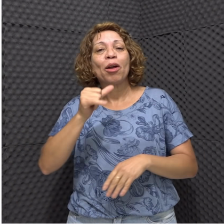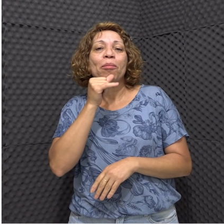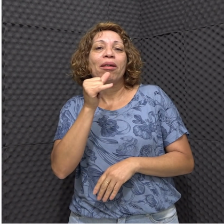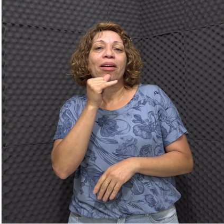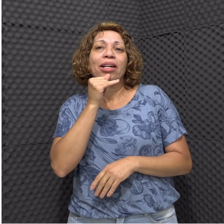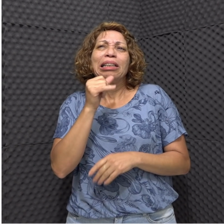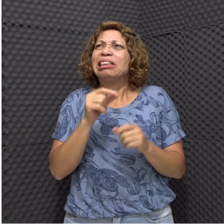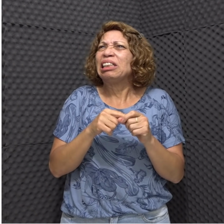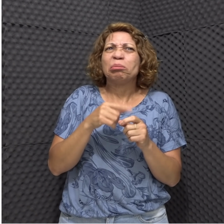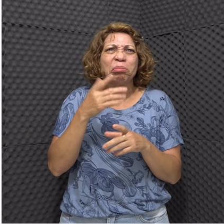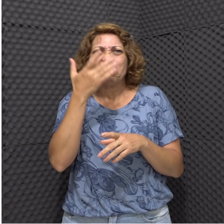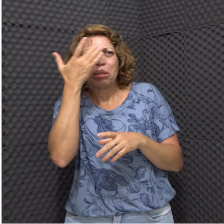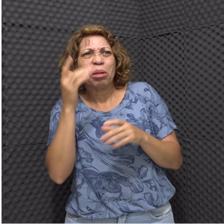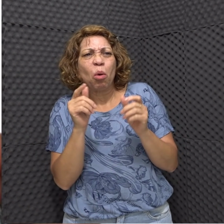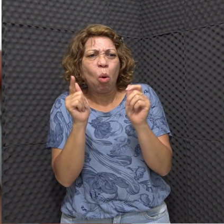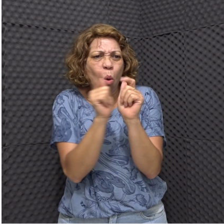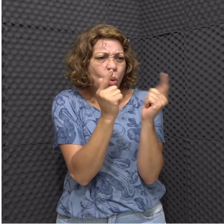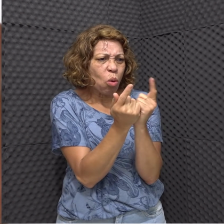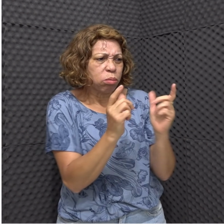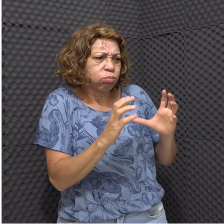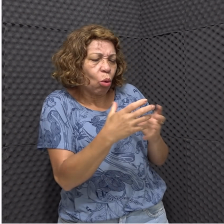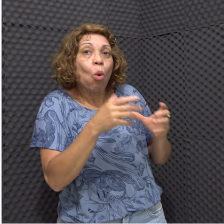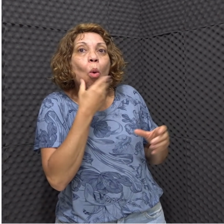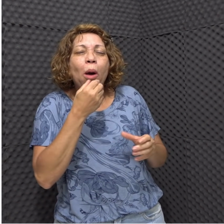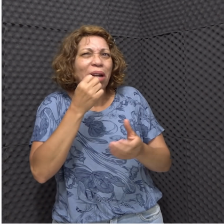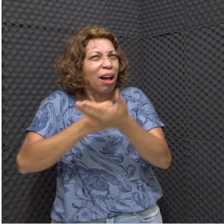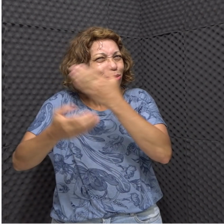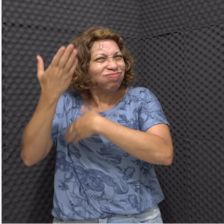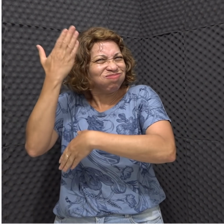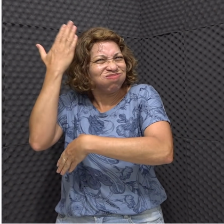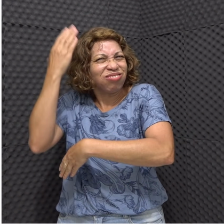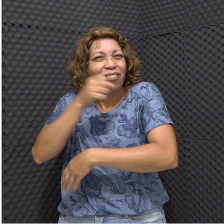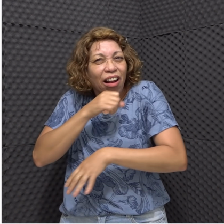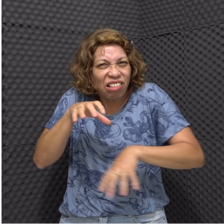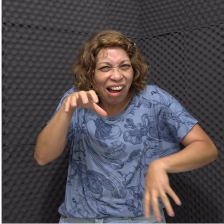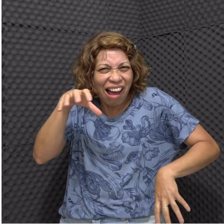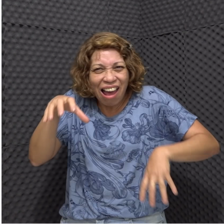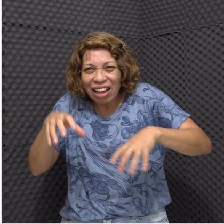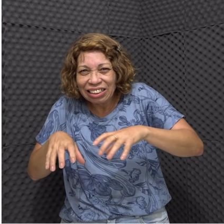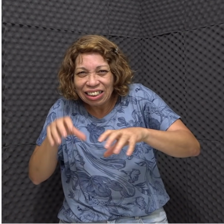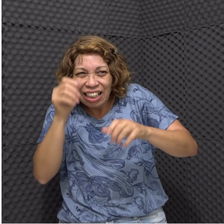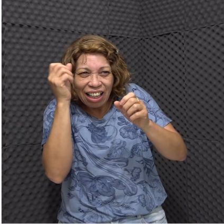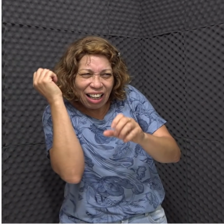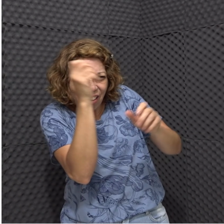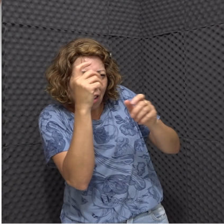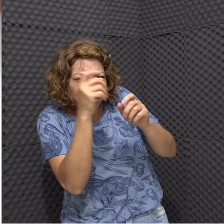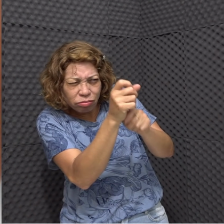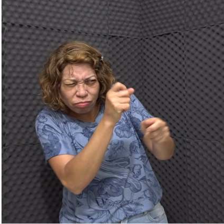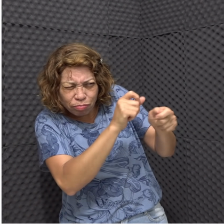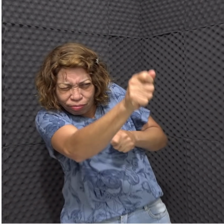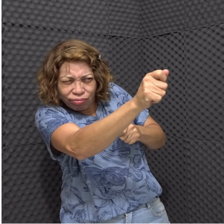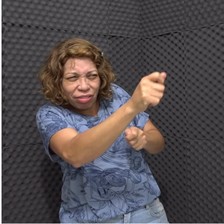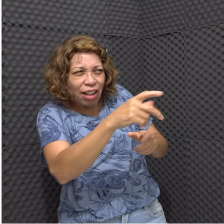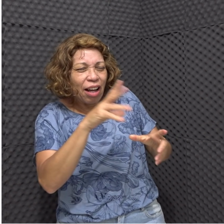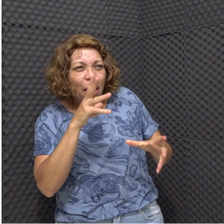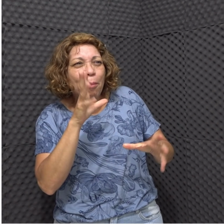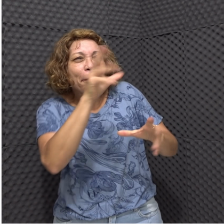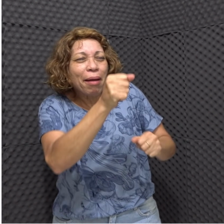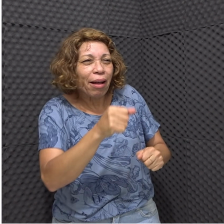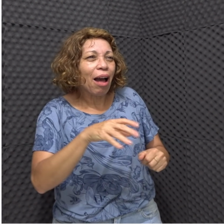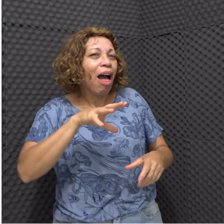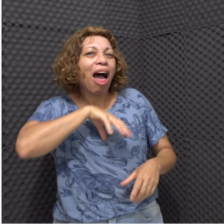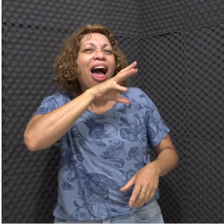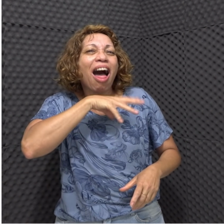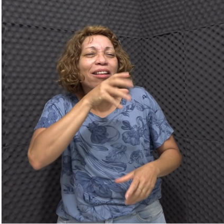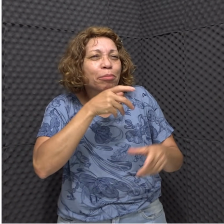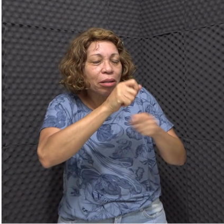exemplo, problemas com agrupamento. Tanto é que o homem, no começo da humanidade, ele precisava caçar para